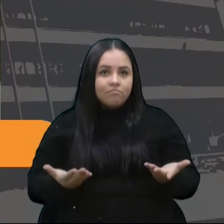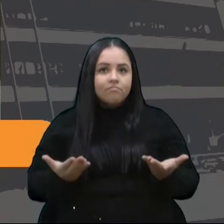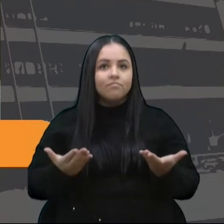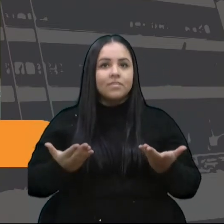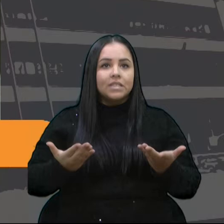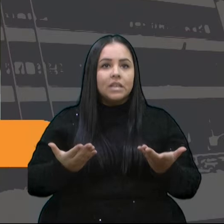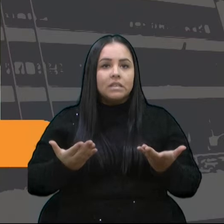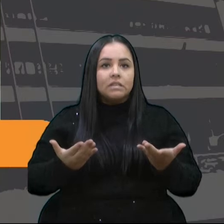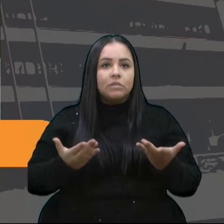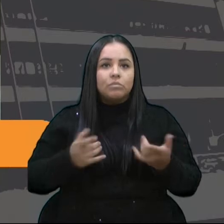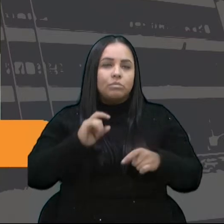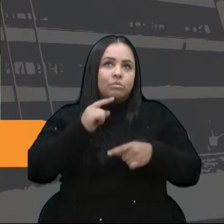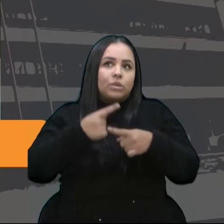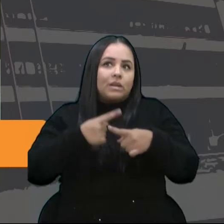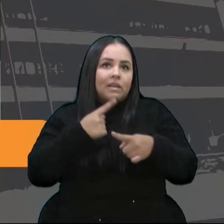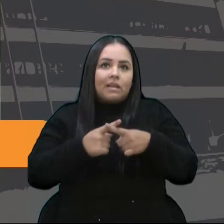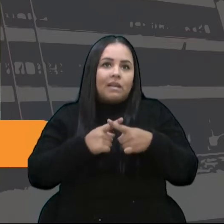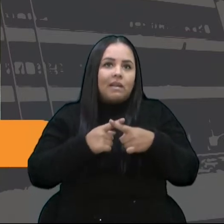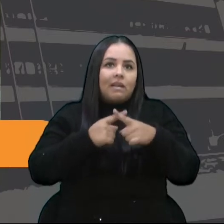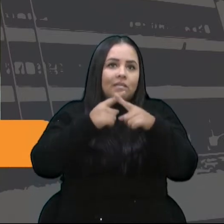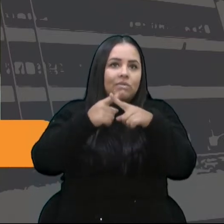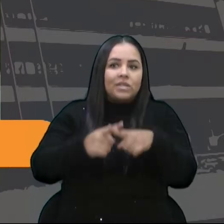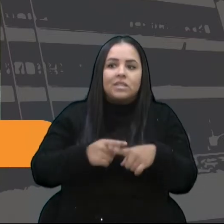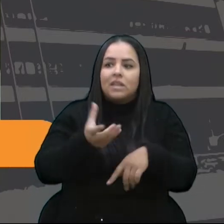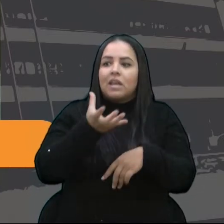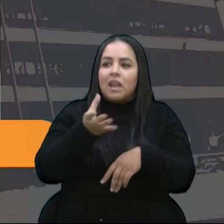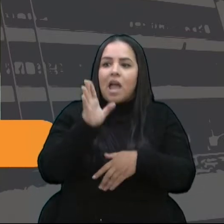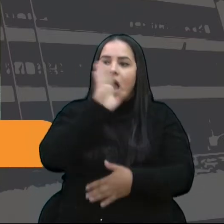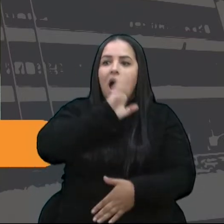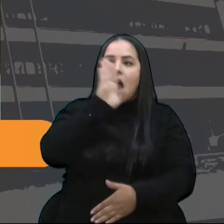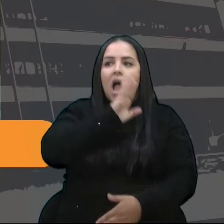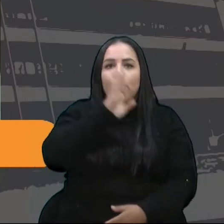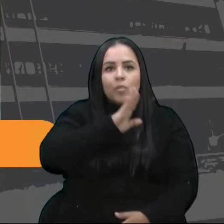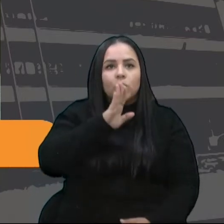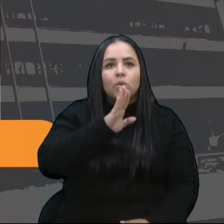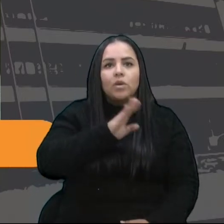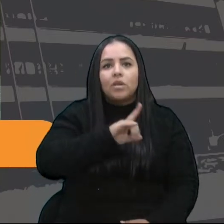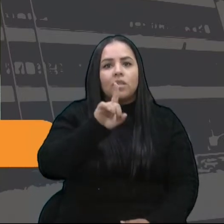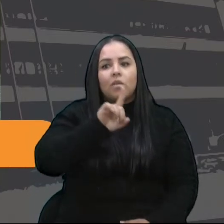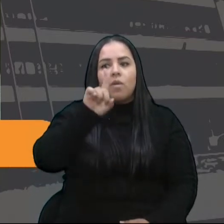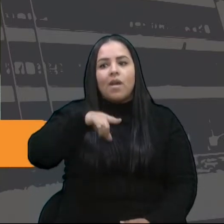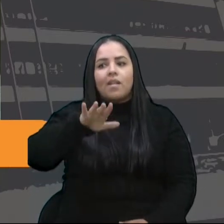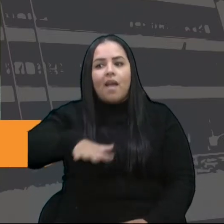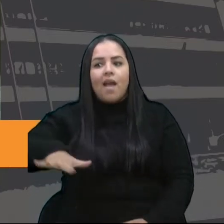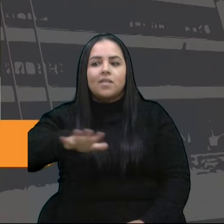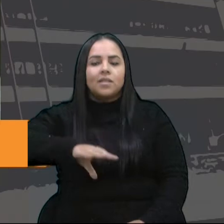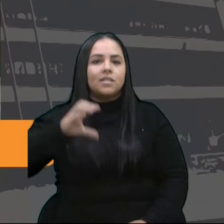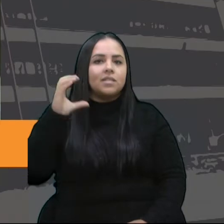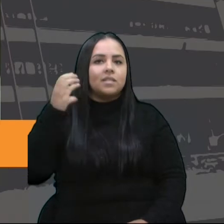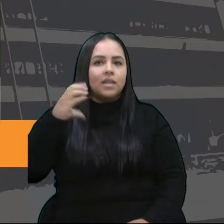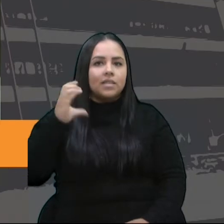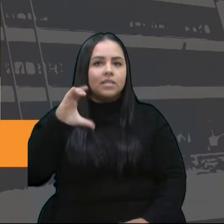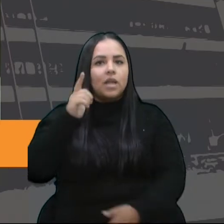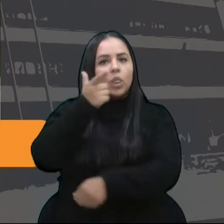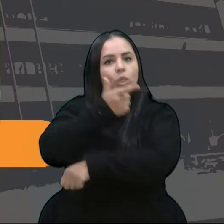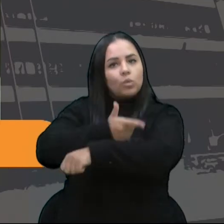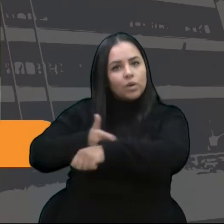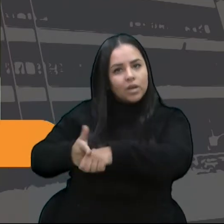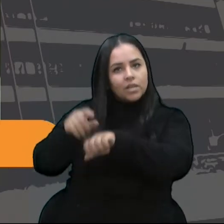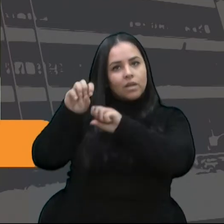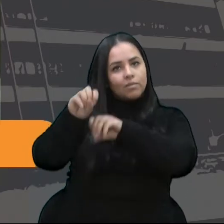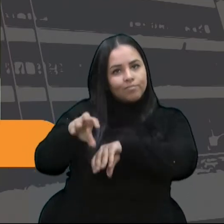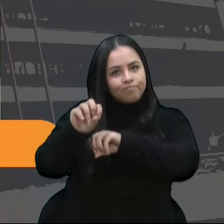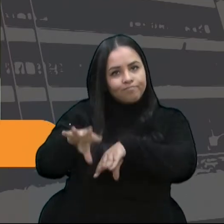que às vezes buscando uma rapidez que não é aquela rapidez no campo da ciência ou da educação,